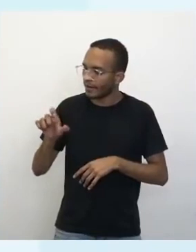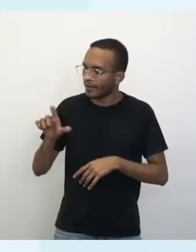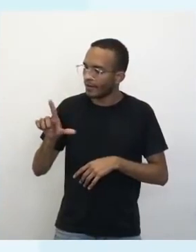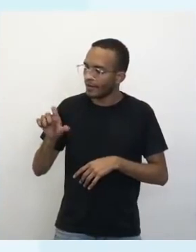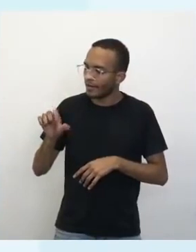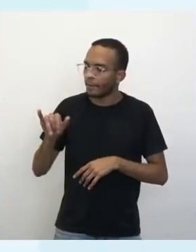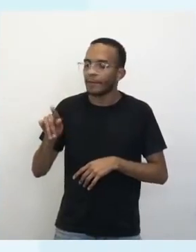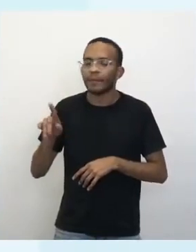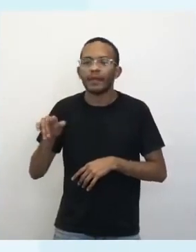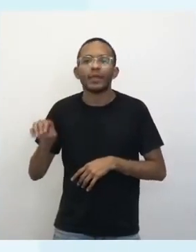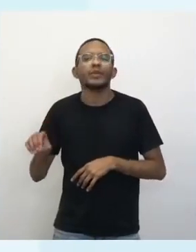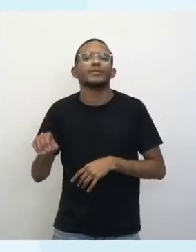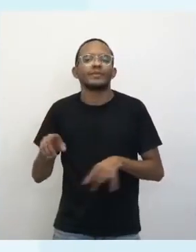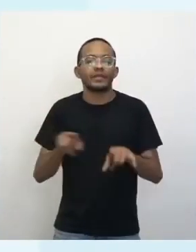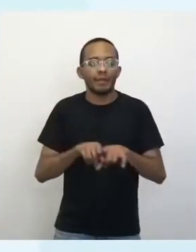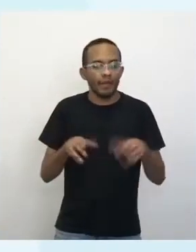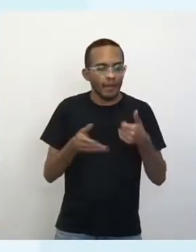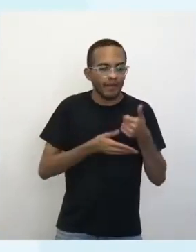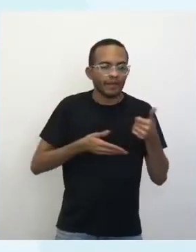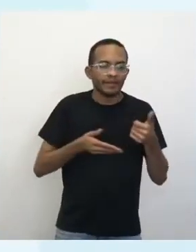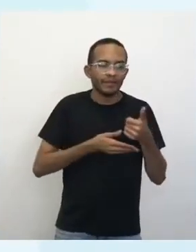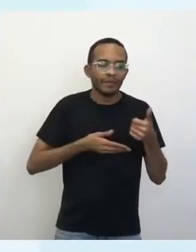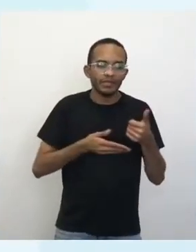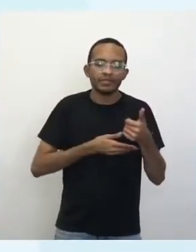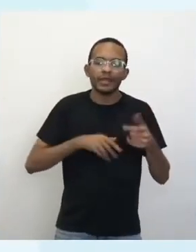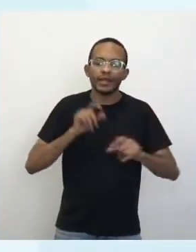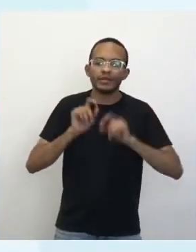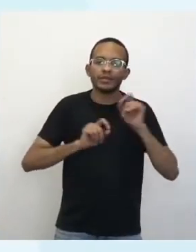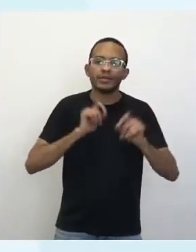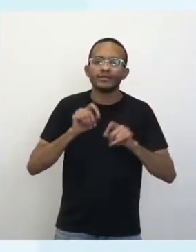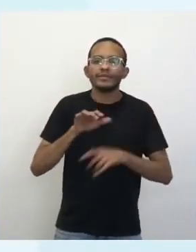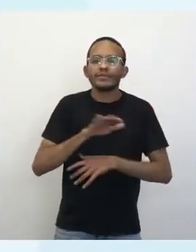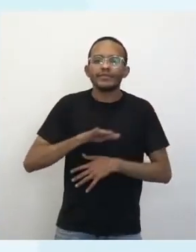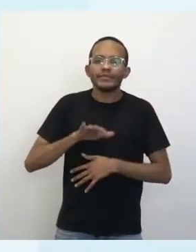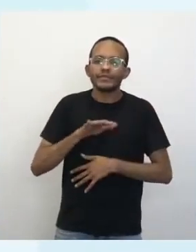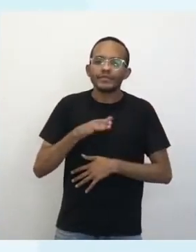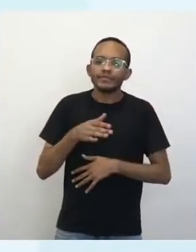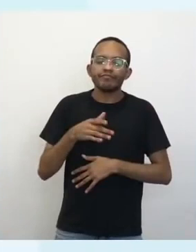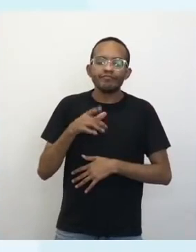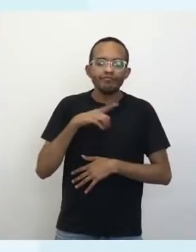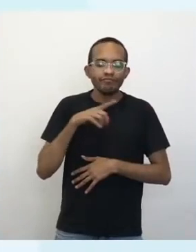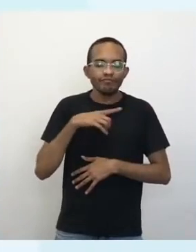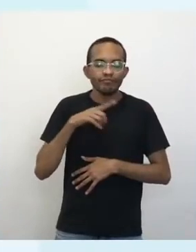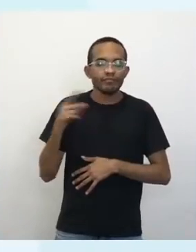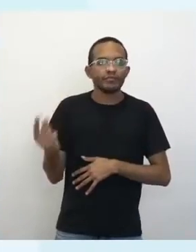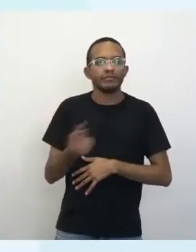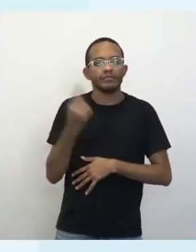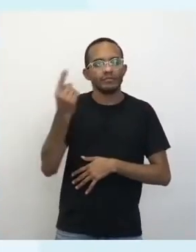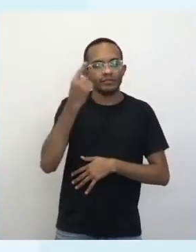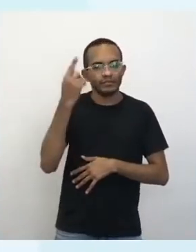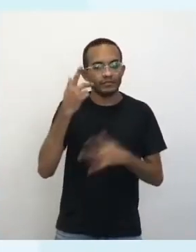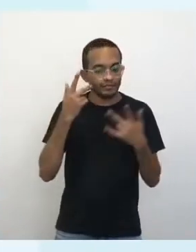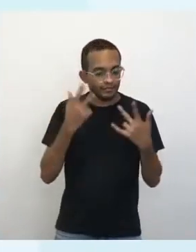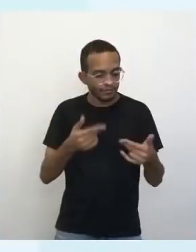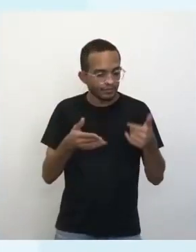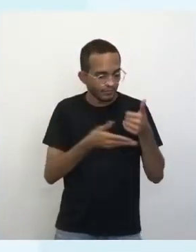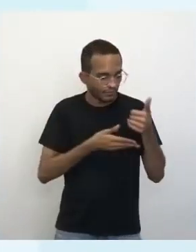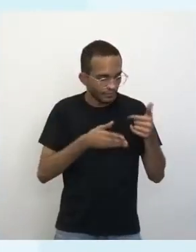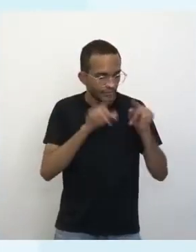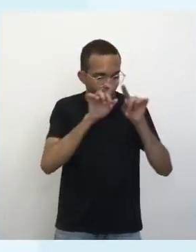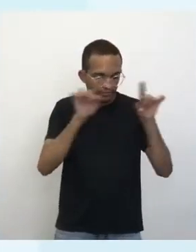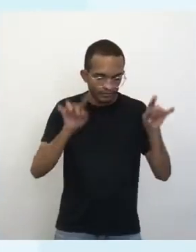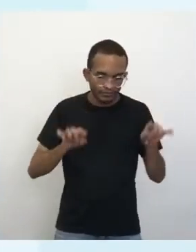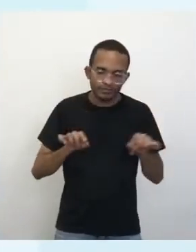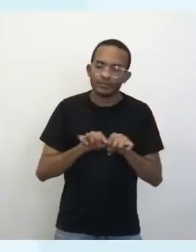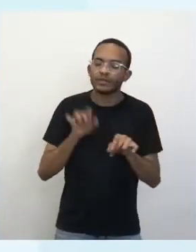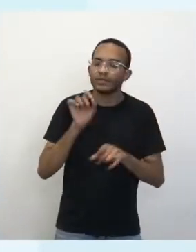altura H, com a base quadrada. E tivesse a altura de mesma base quadrada